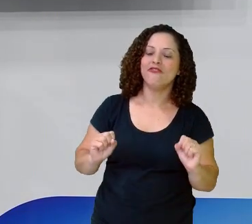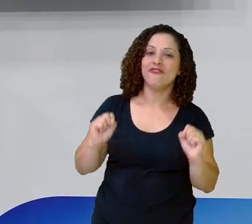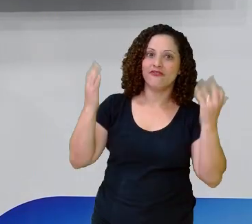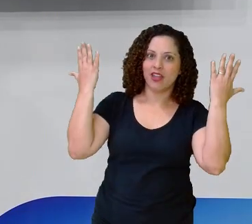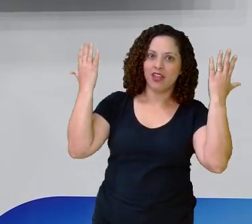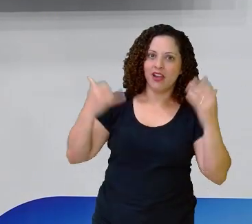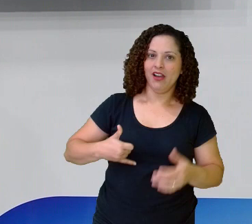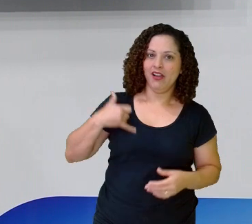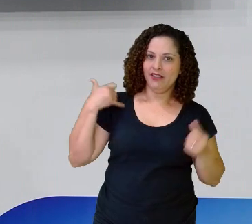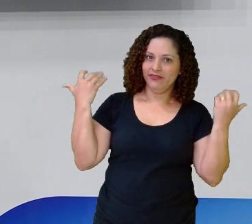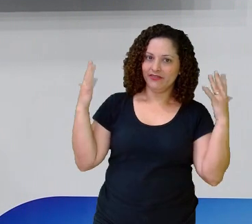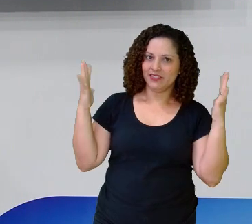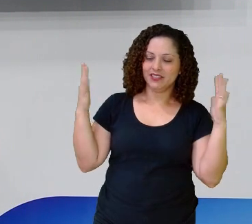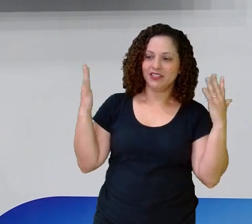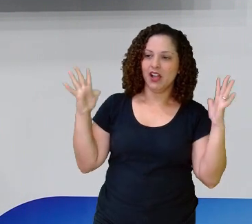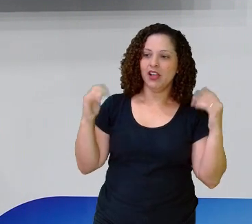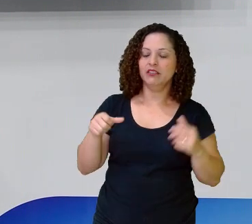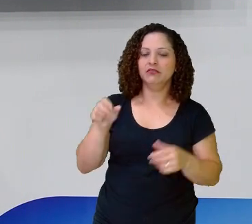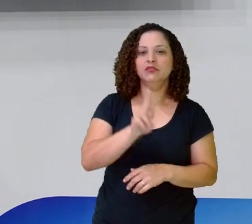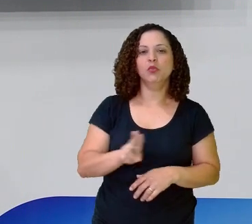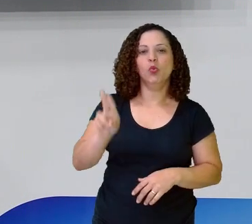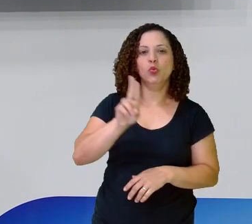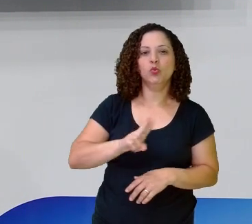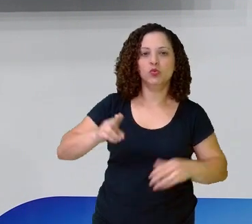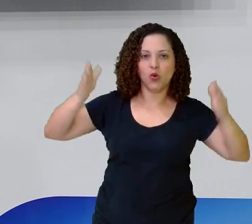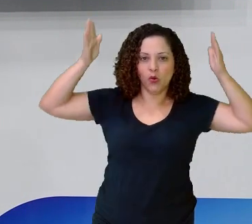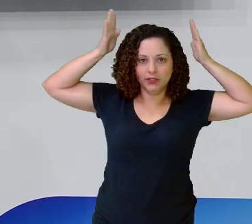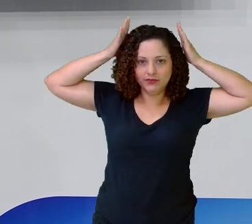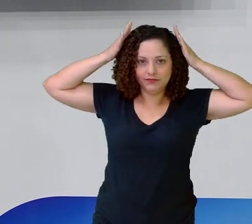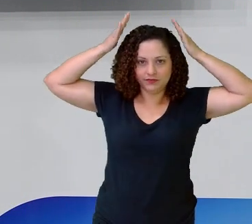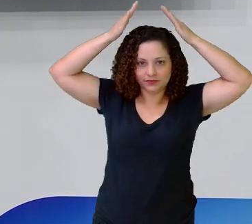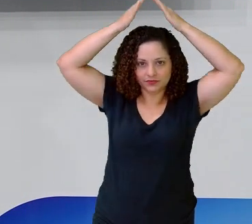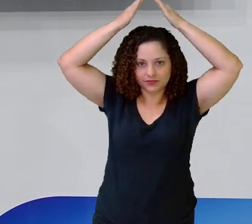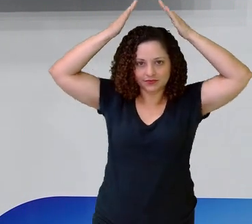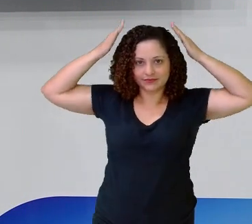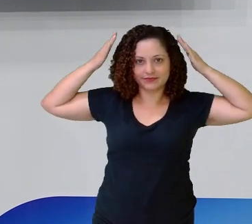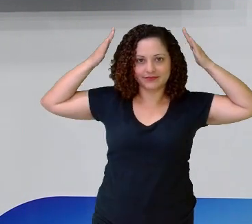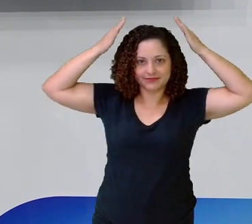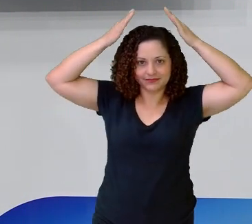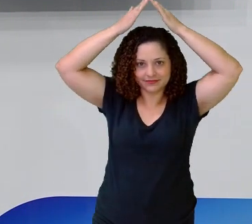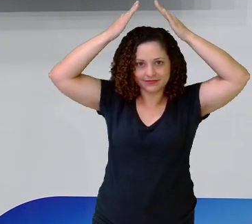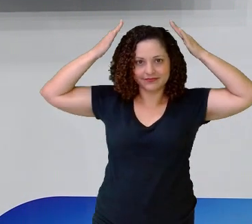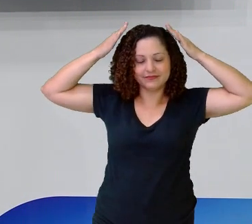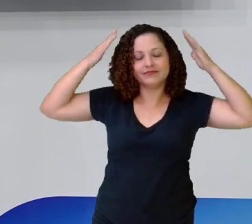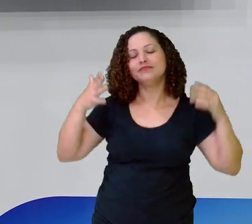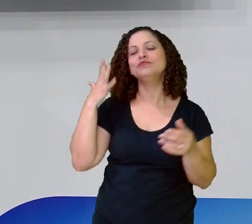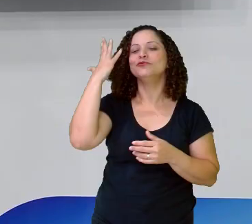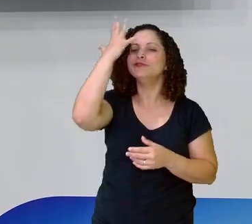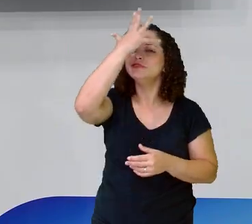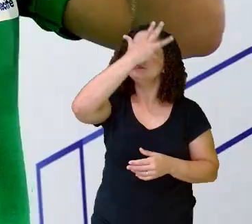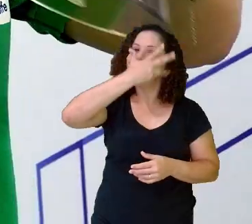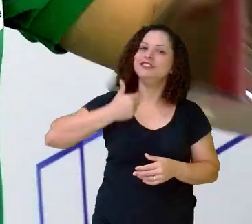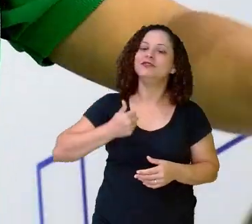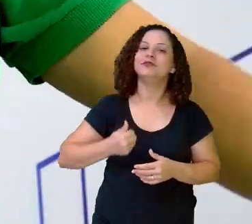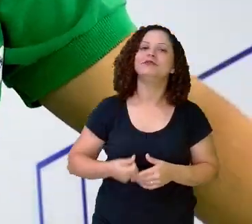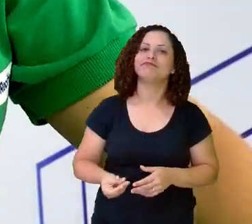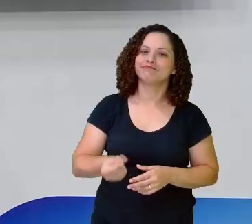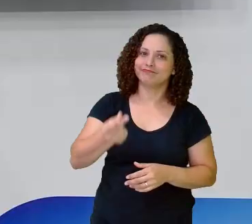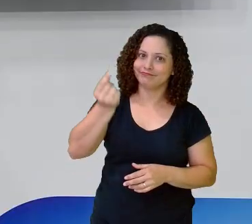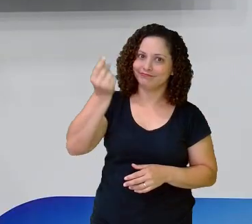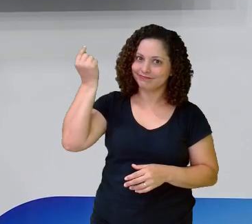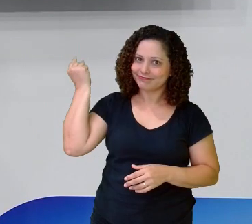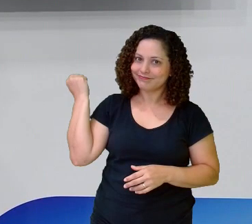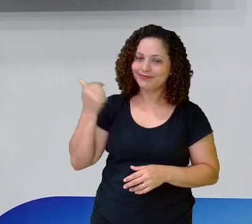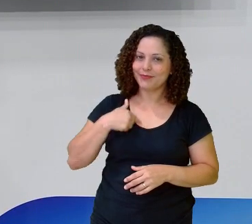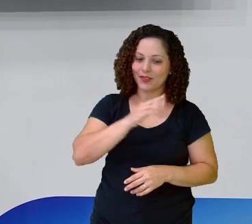de aniversário e usou aquele chapéuzinho bem bonitinho? Isso é bem da minha época.